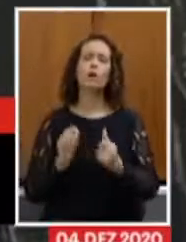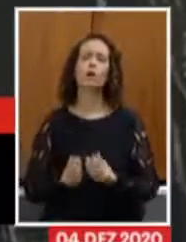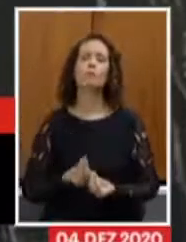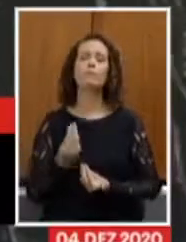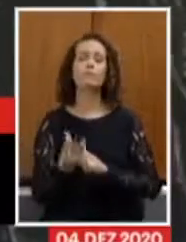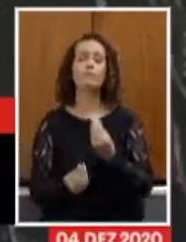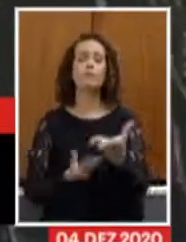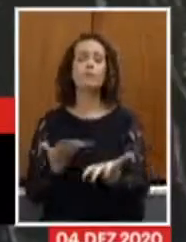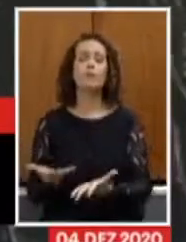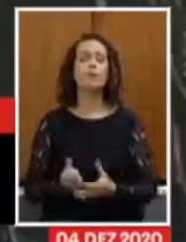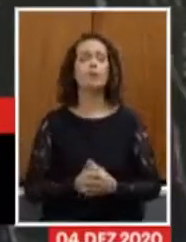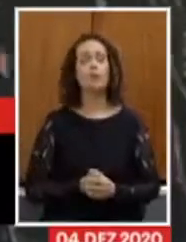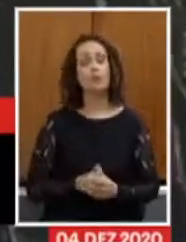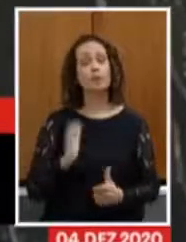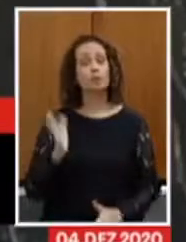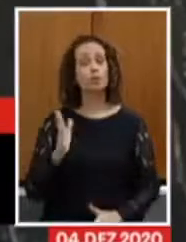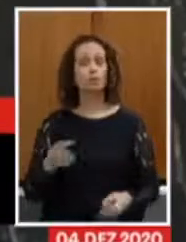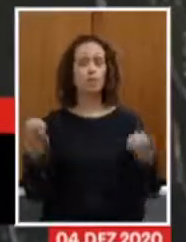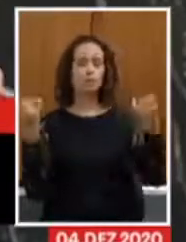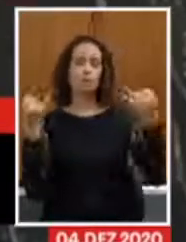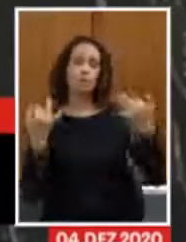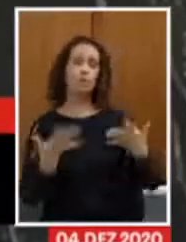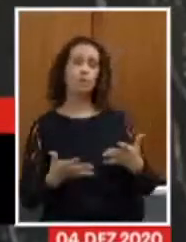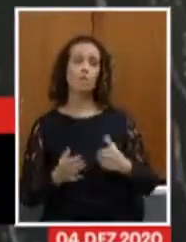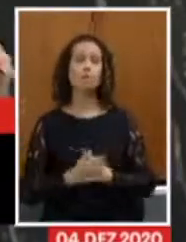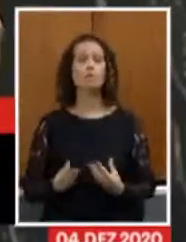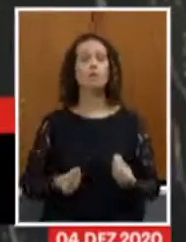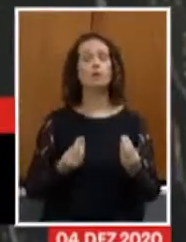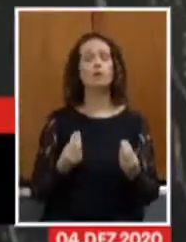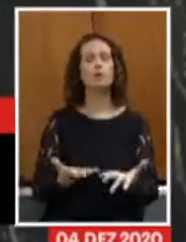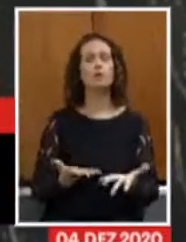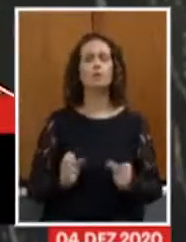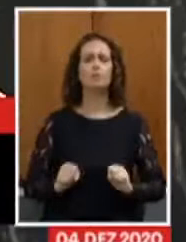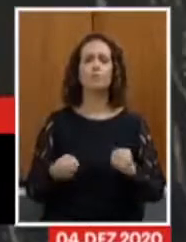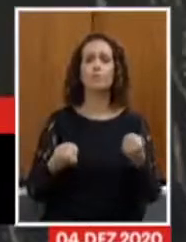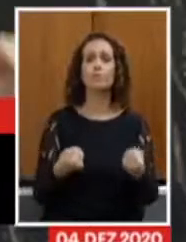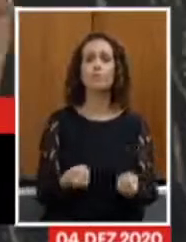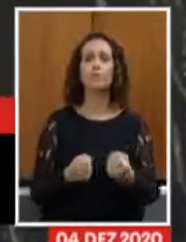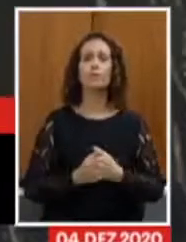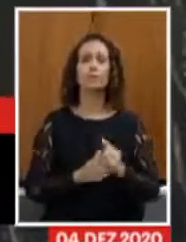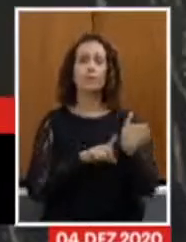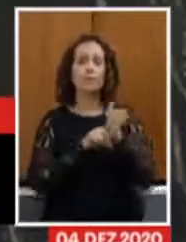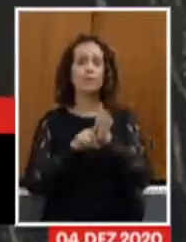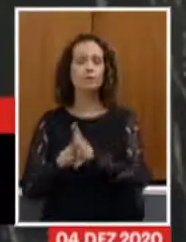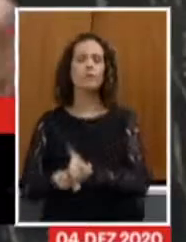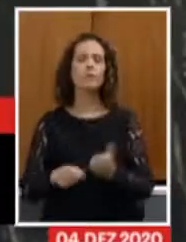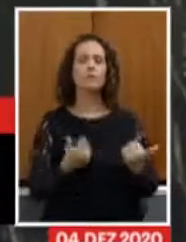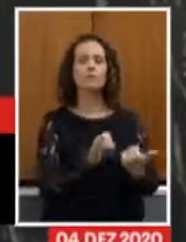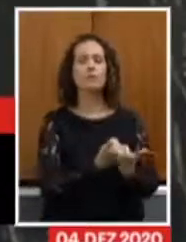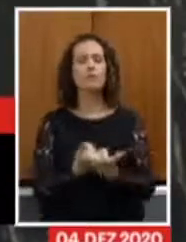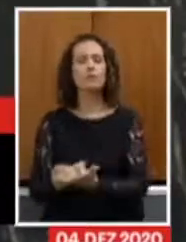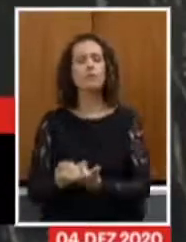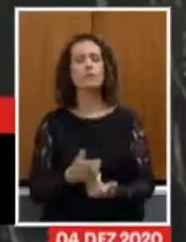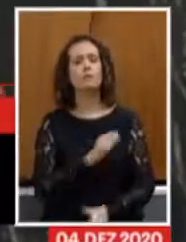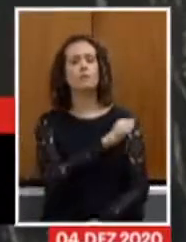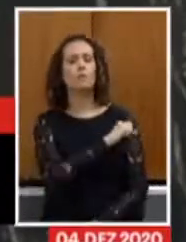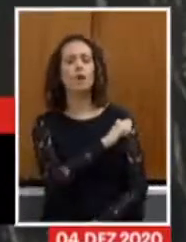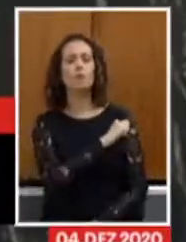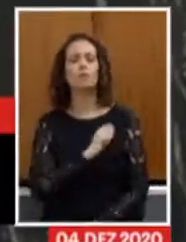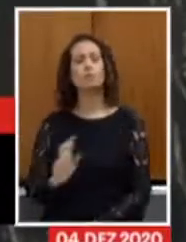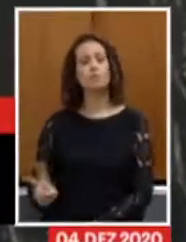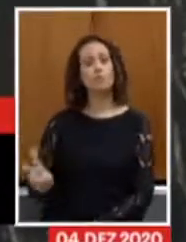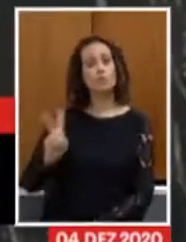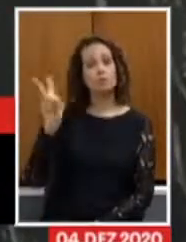ações conforme eu descrevi, fortalecendo pesquisa, assistência estudantil, graduação, a valorização